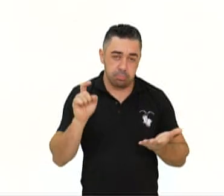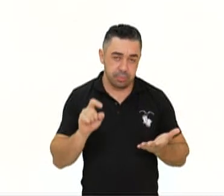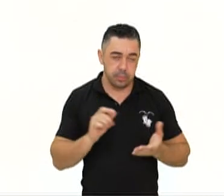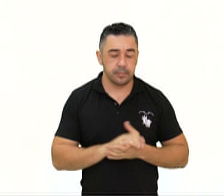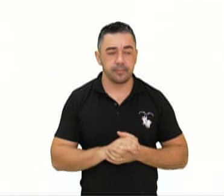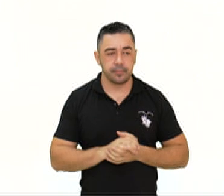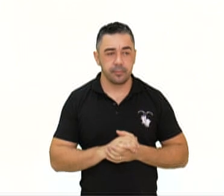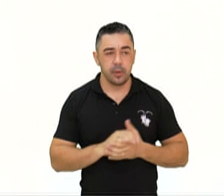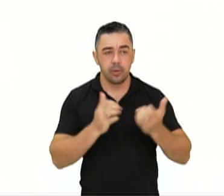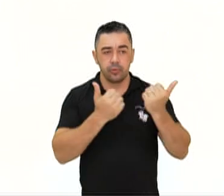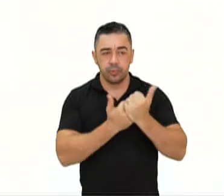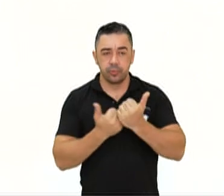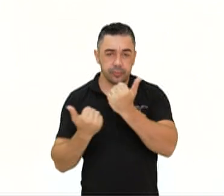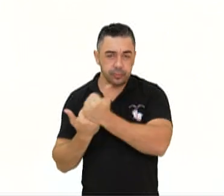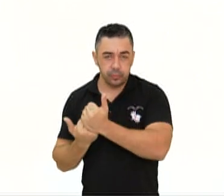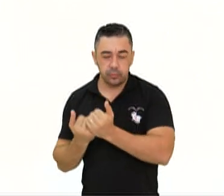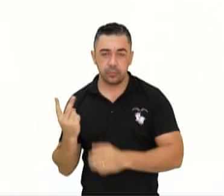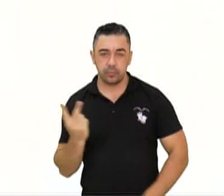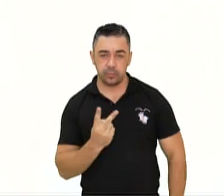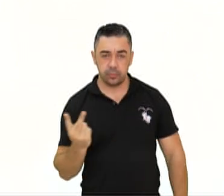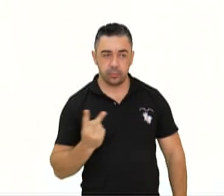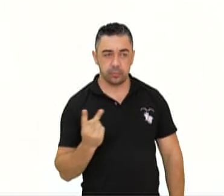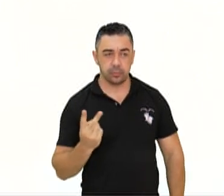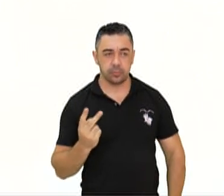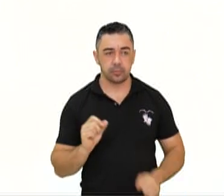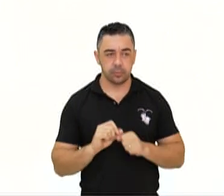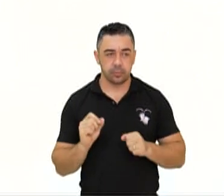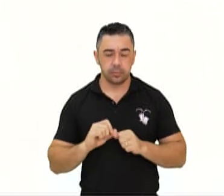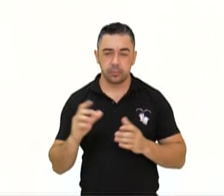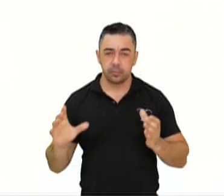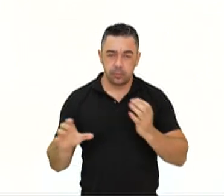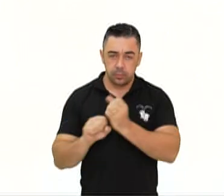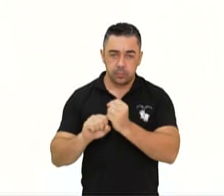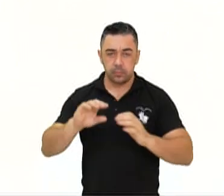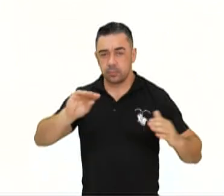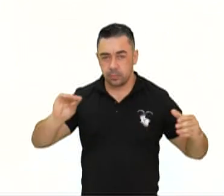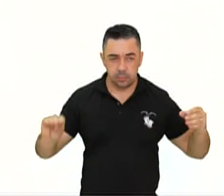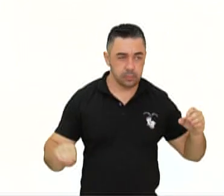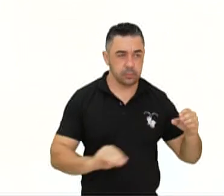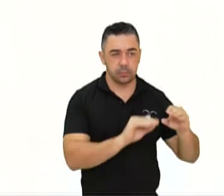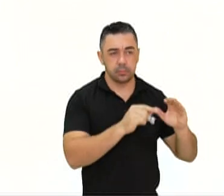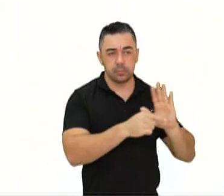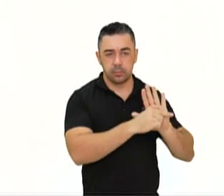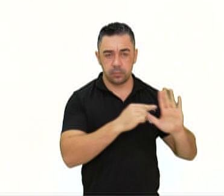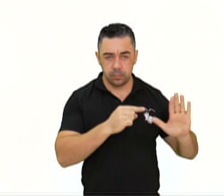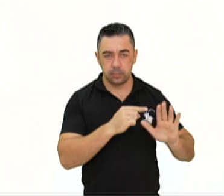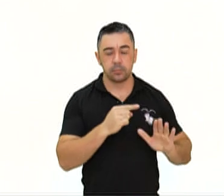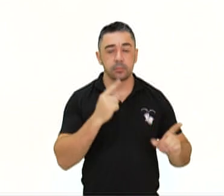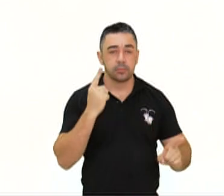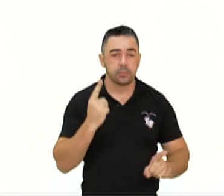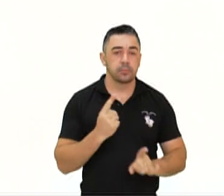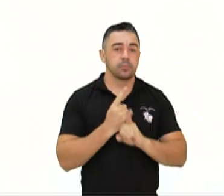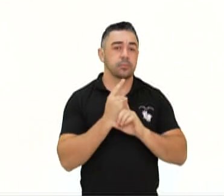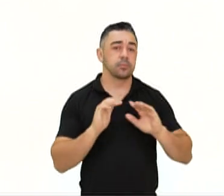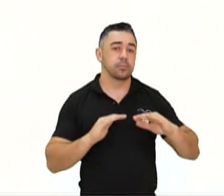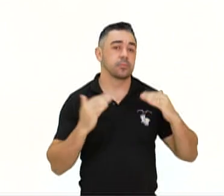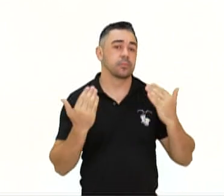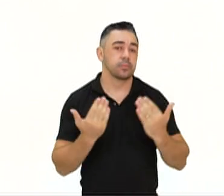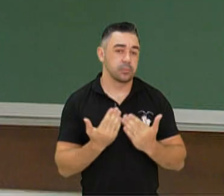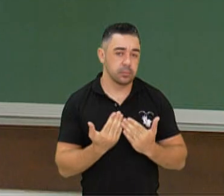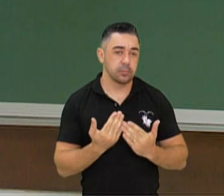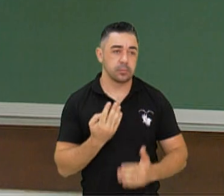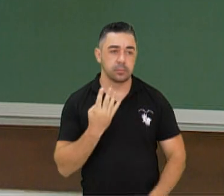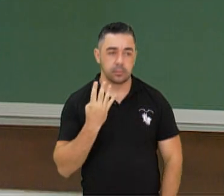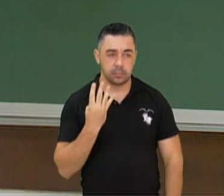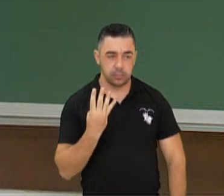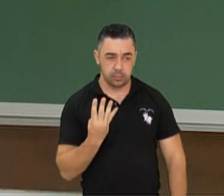ainda, mas substituir a área das bases e isolando a área lateral, eu chego de que somente a área